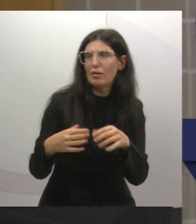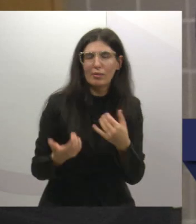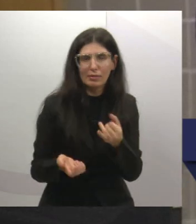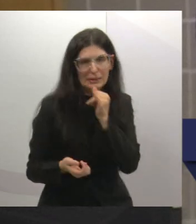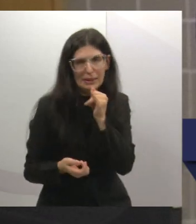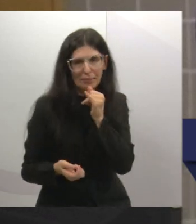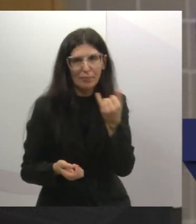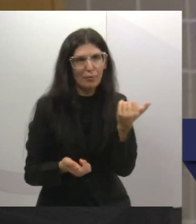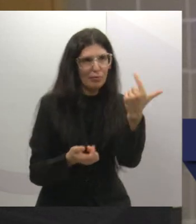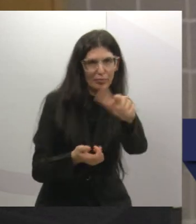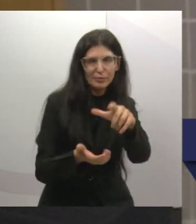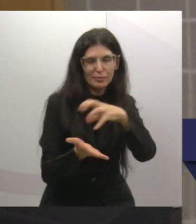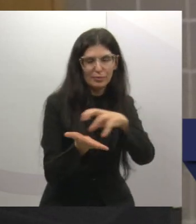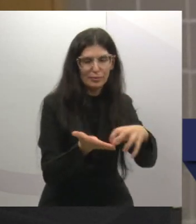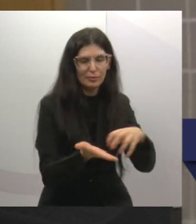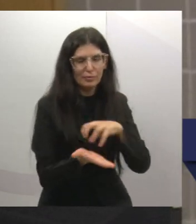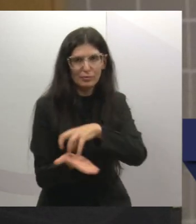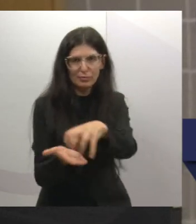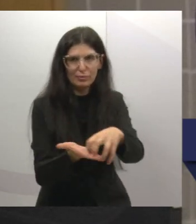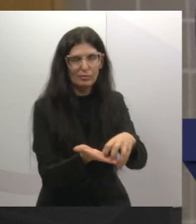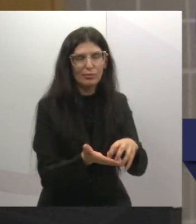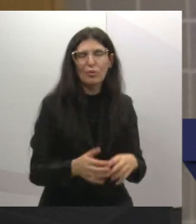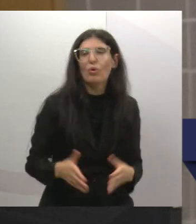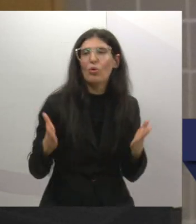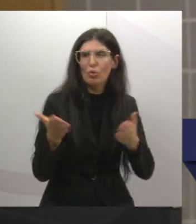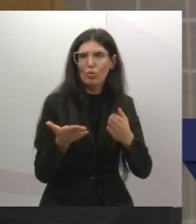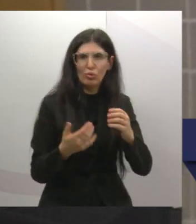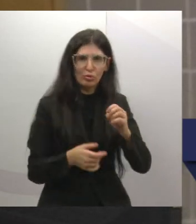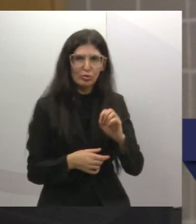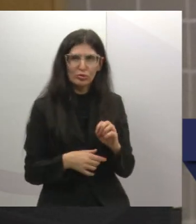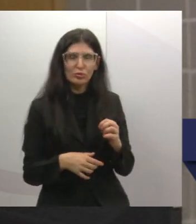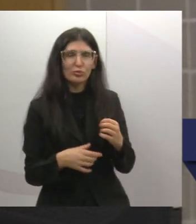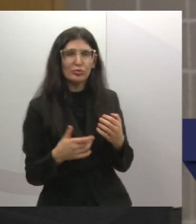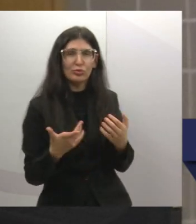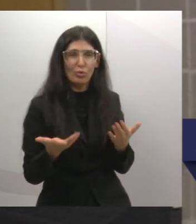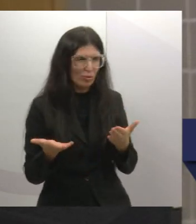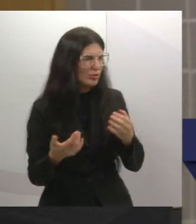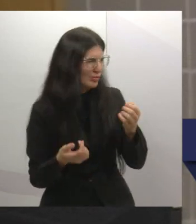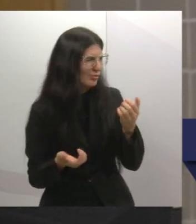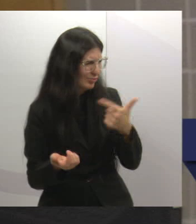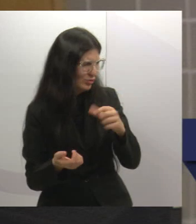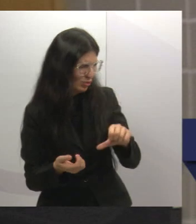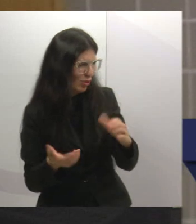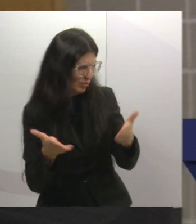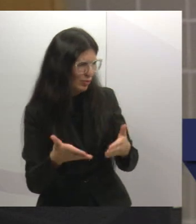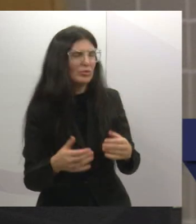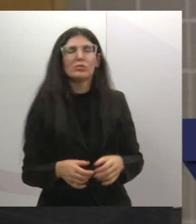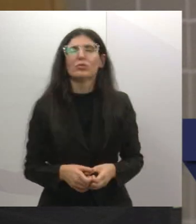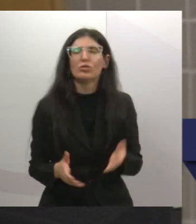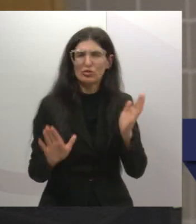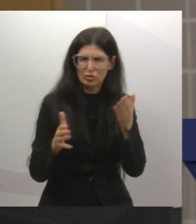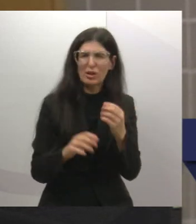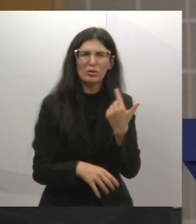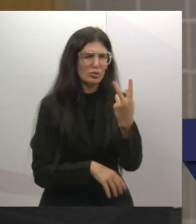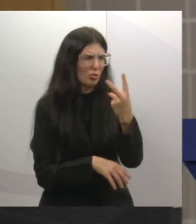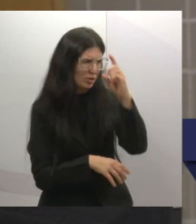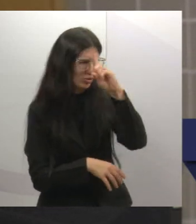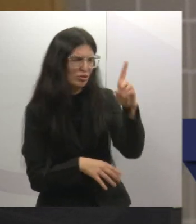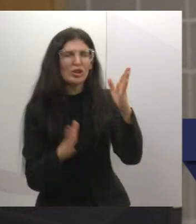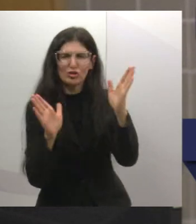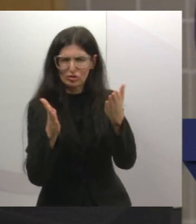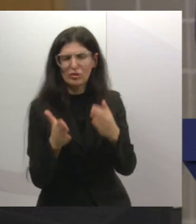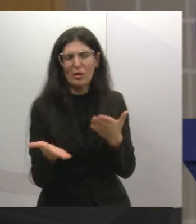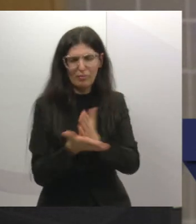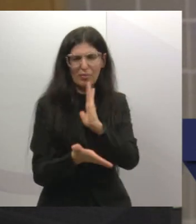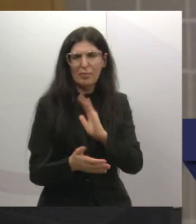recém-aprovada, hoje é 29, né? Não faz nem 2 dias ainda. O dinheiro ainda não veio, mas vai estar vindo